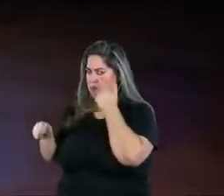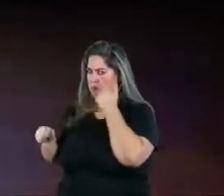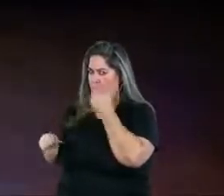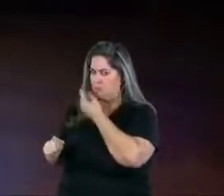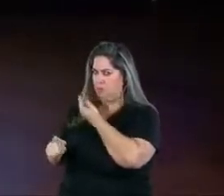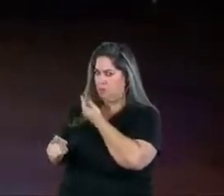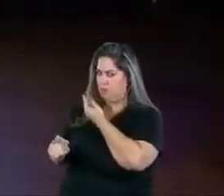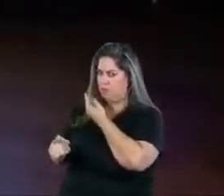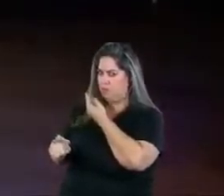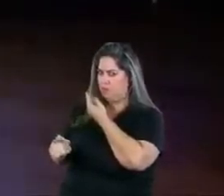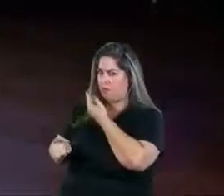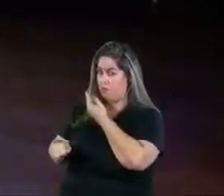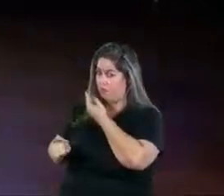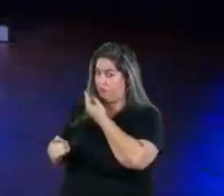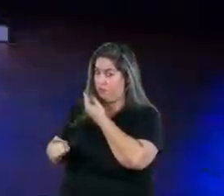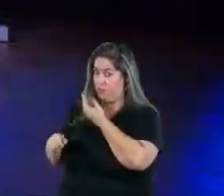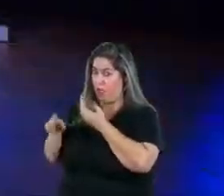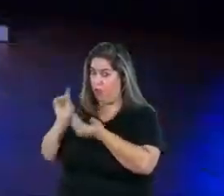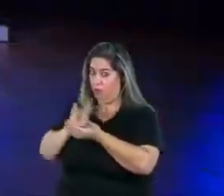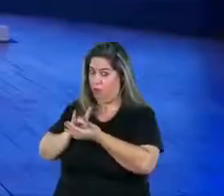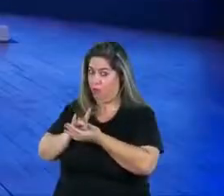gorila real.